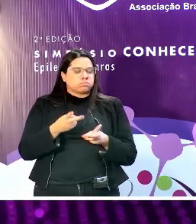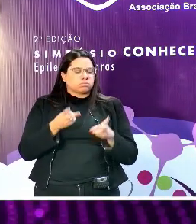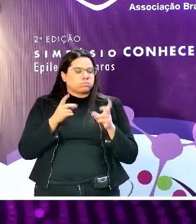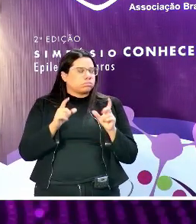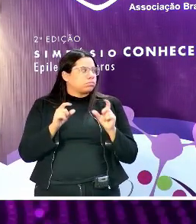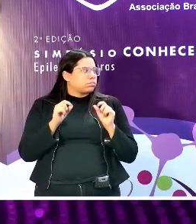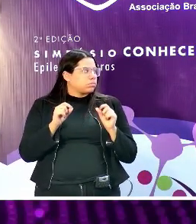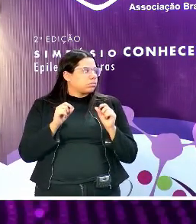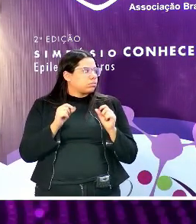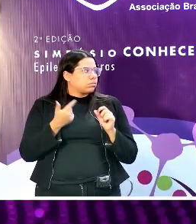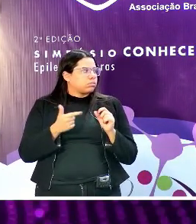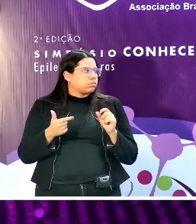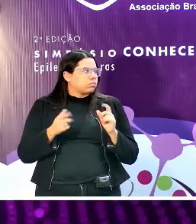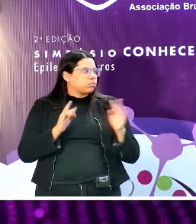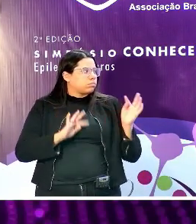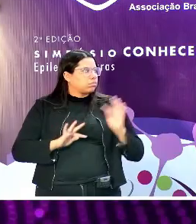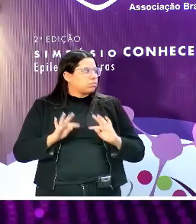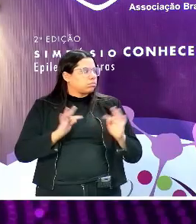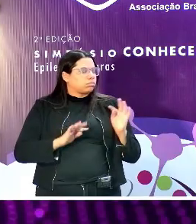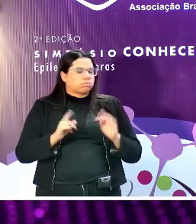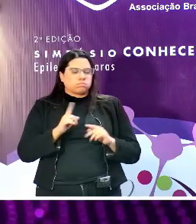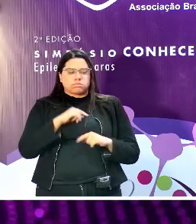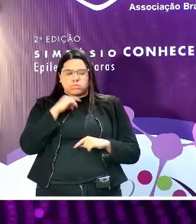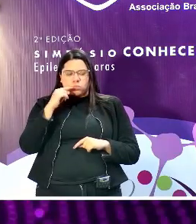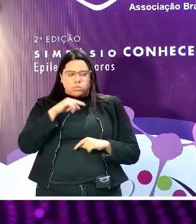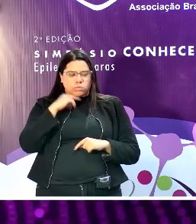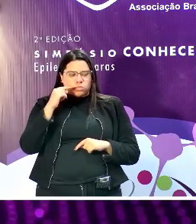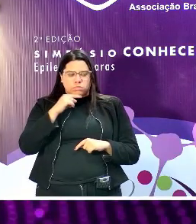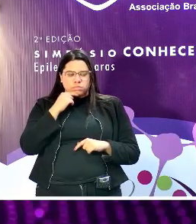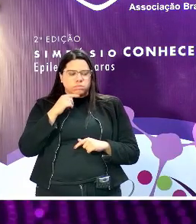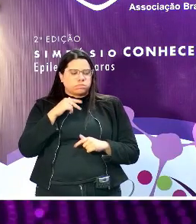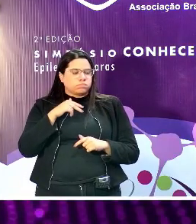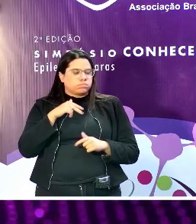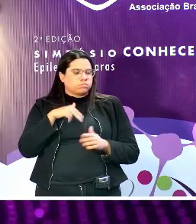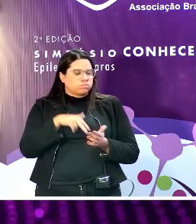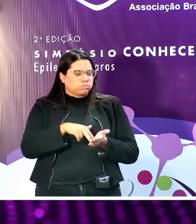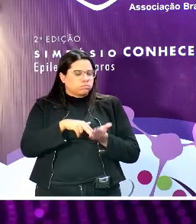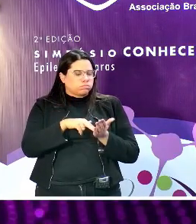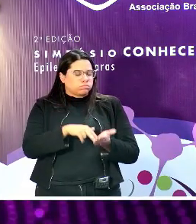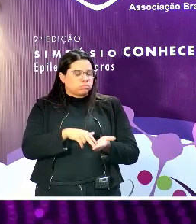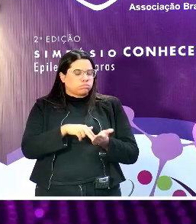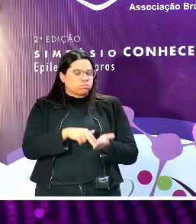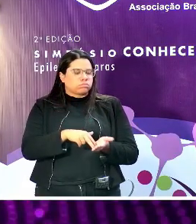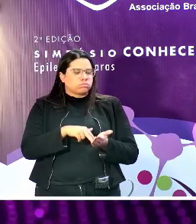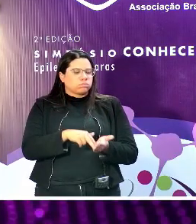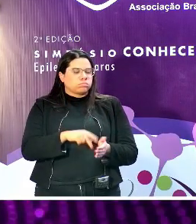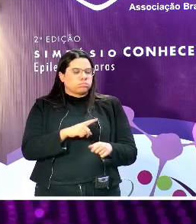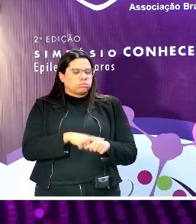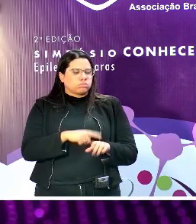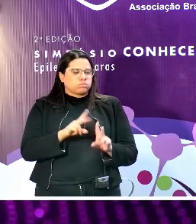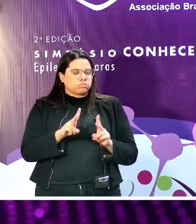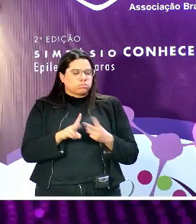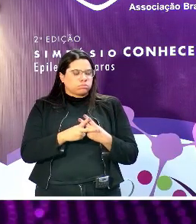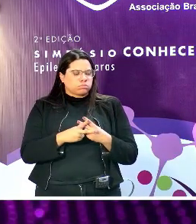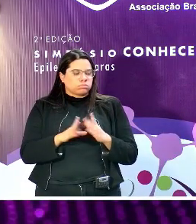sem tratamento ele não consegue ficar, né, por muito tempo ali preso.